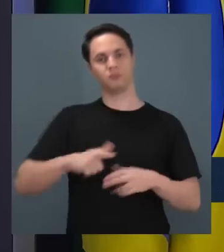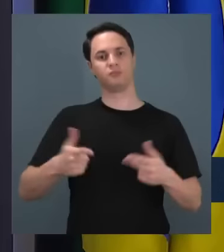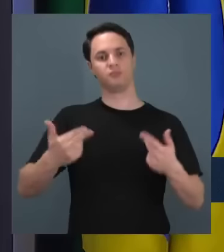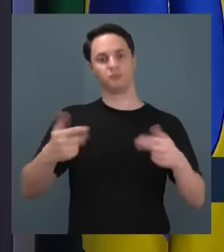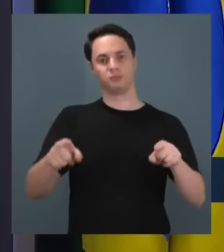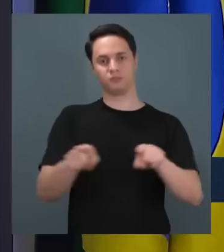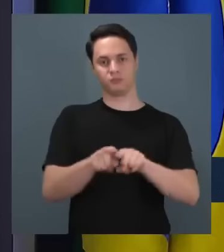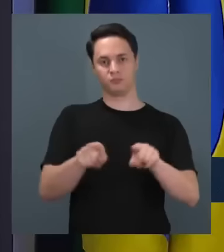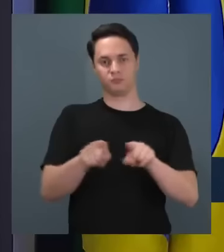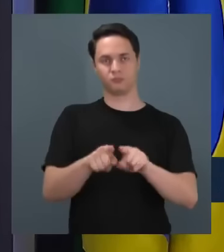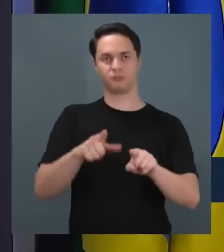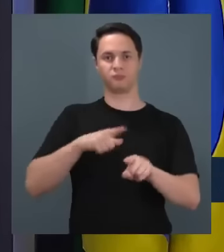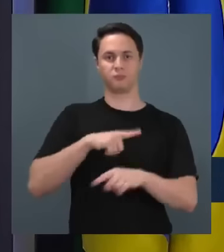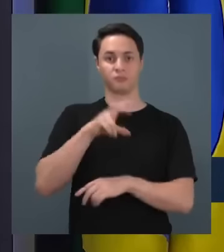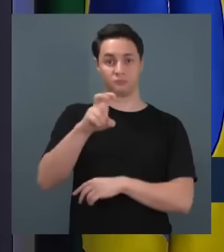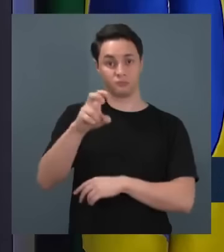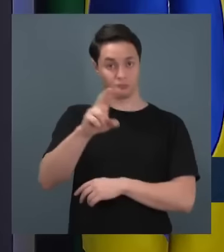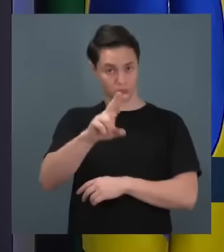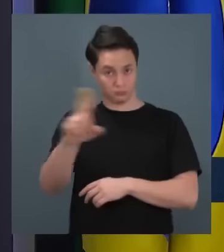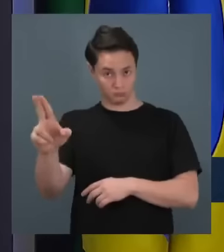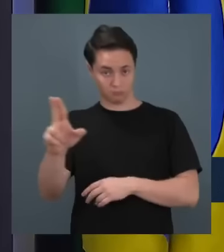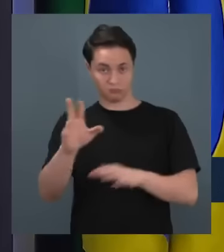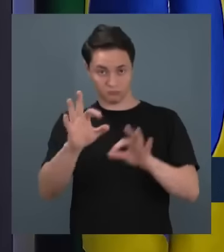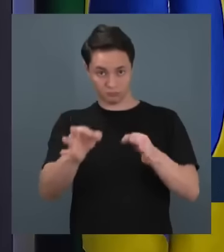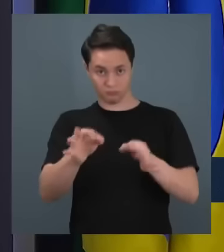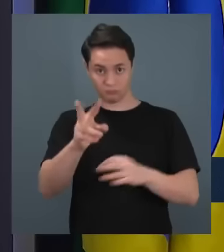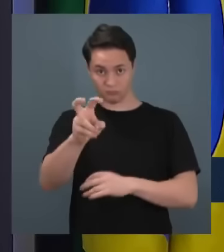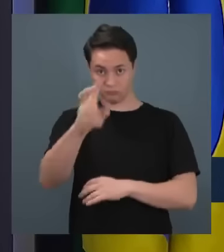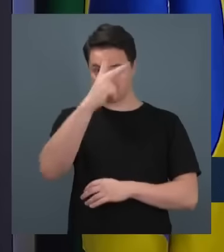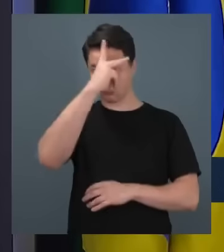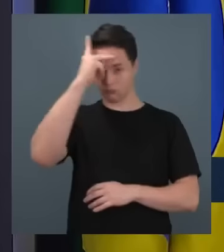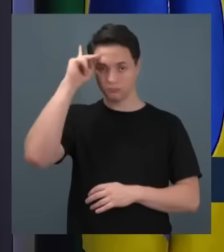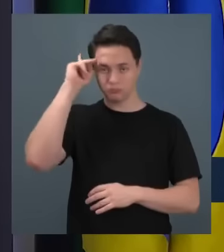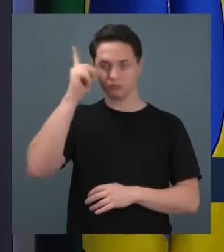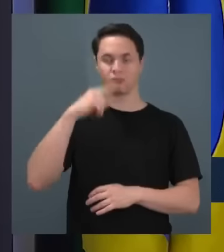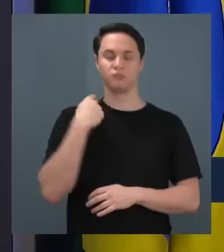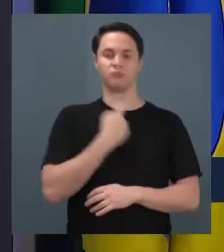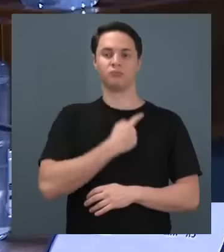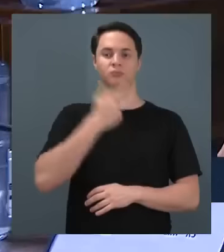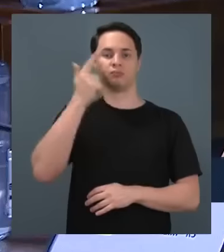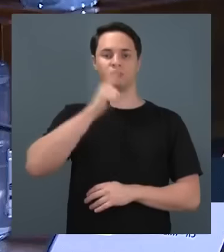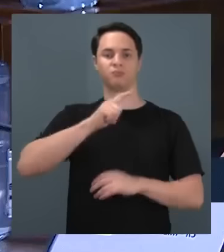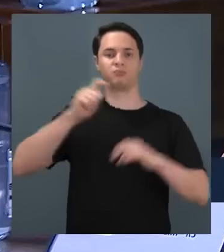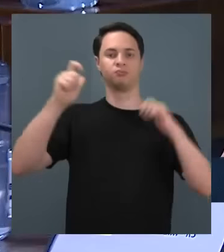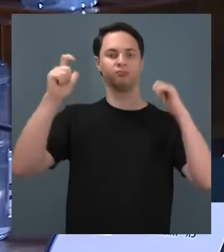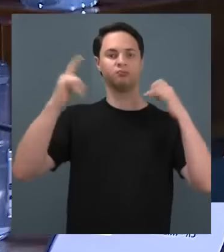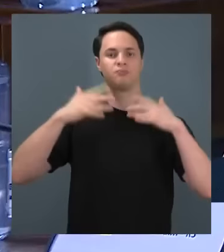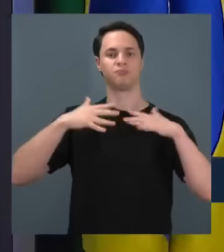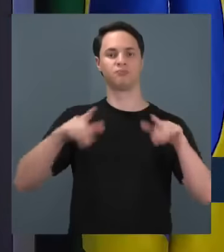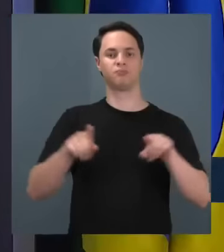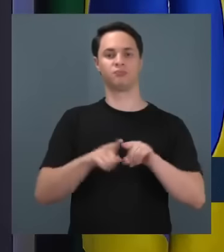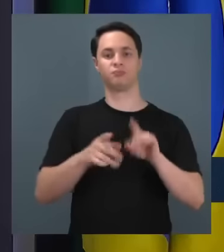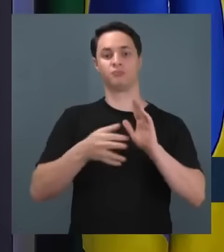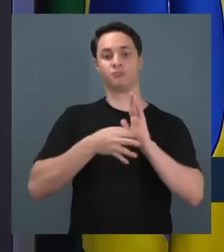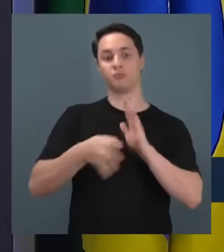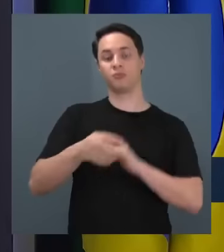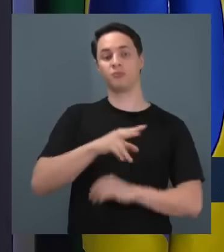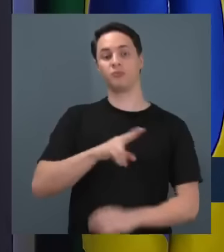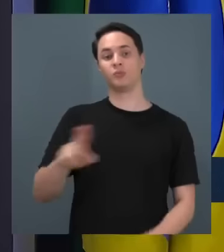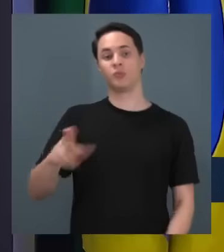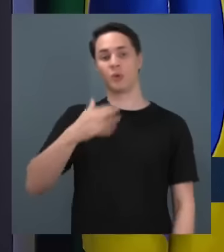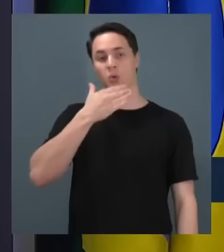dos 5 nomes, Paim? Foram 5 agraciados, e nós tivemos a bênção também de sugerir o nome do Dr. Bezerra